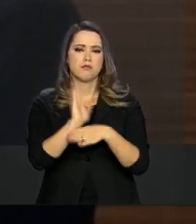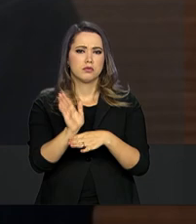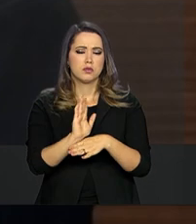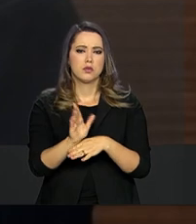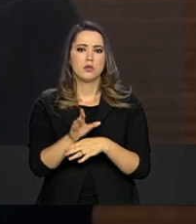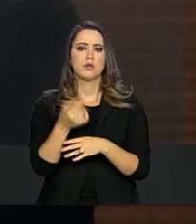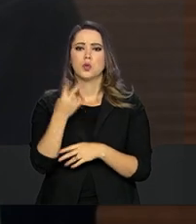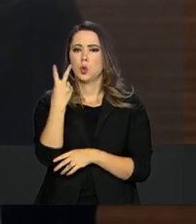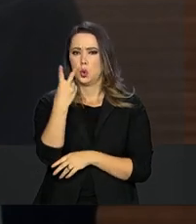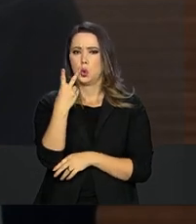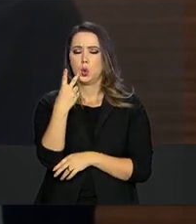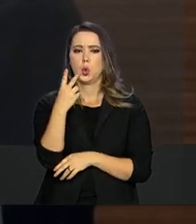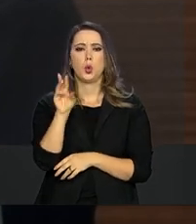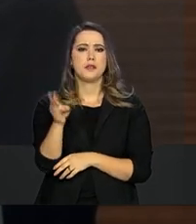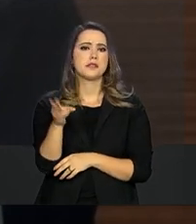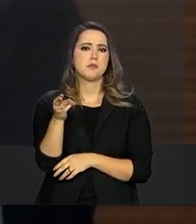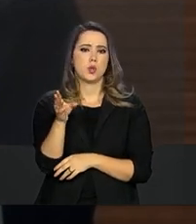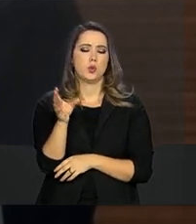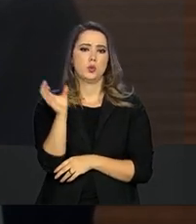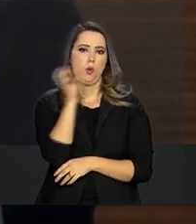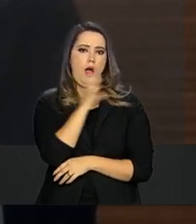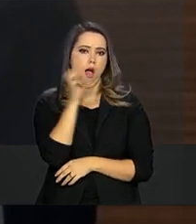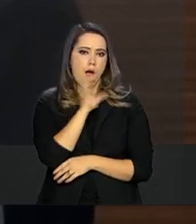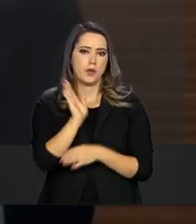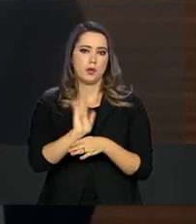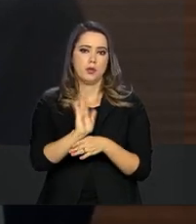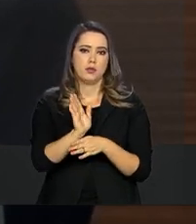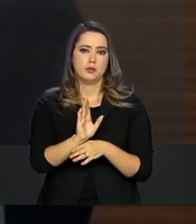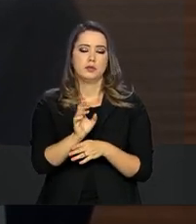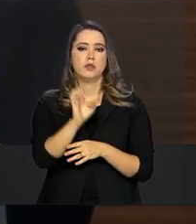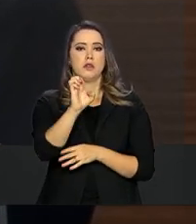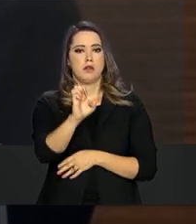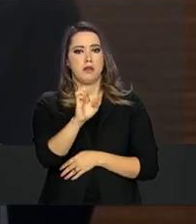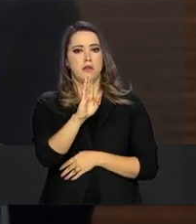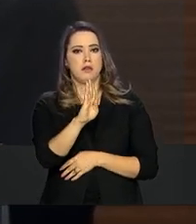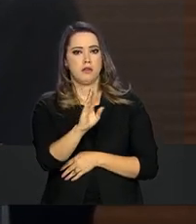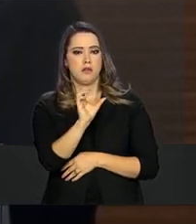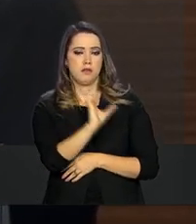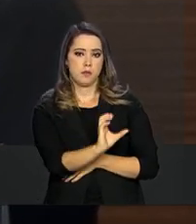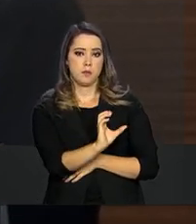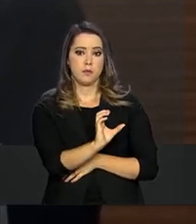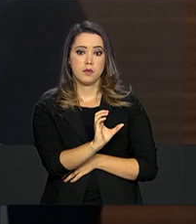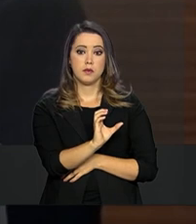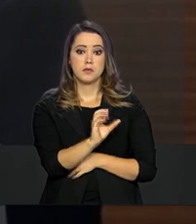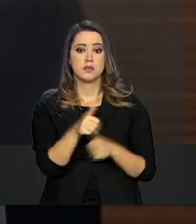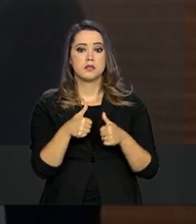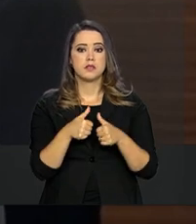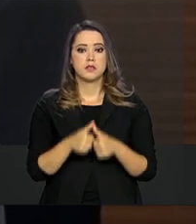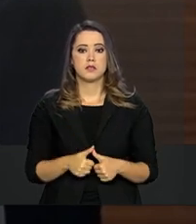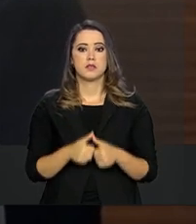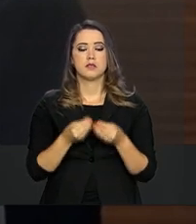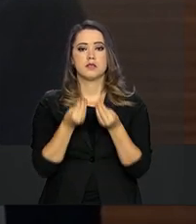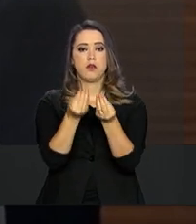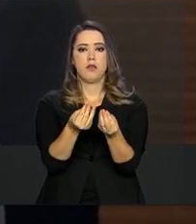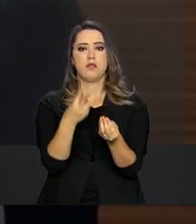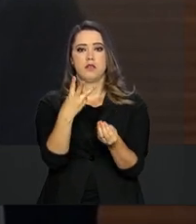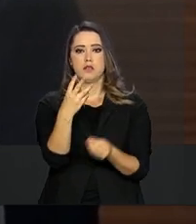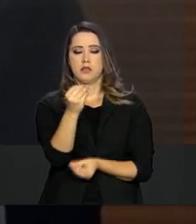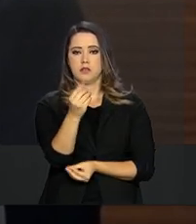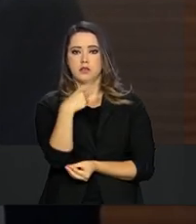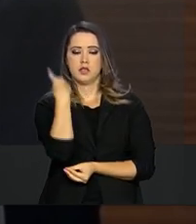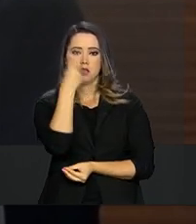curto dois minutos um curto vídeo é da empresa brasil de comunicação que está cedendo as 30 horas não é